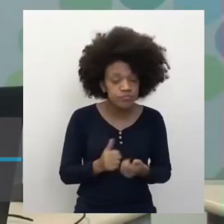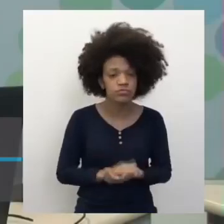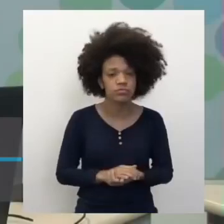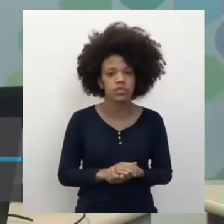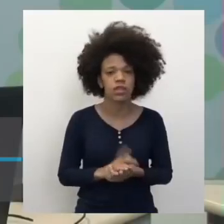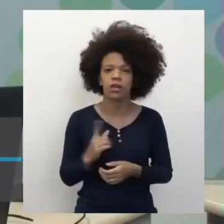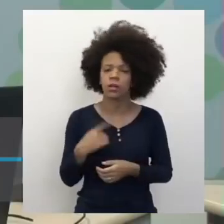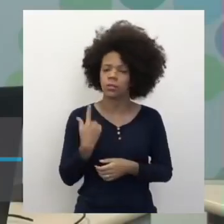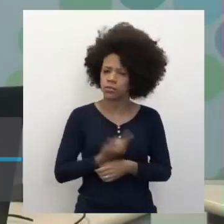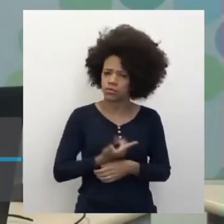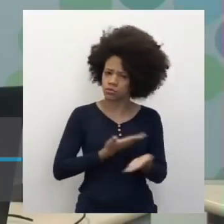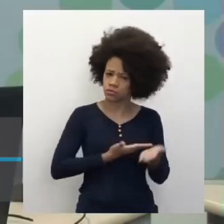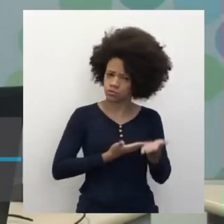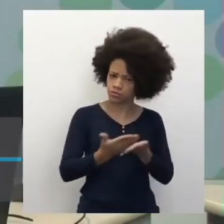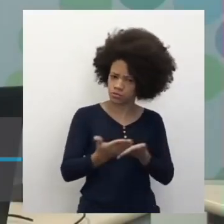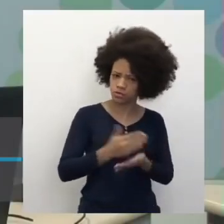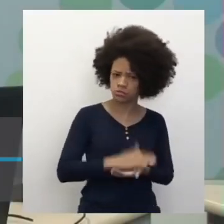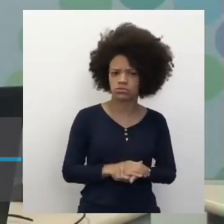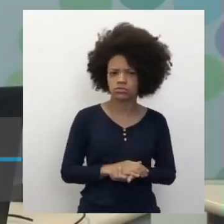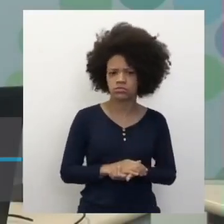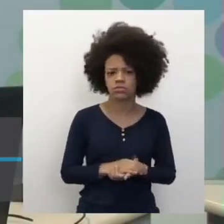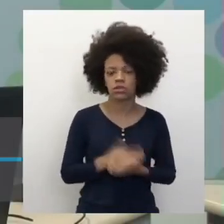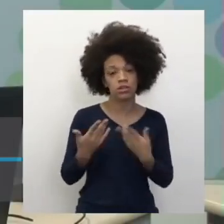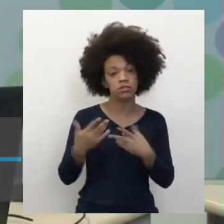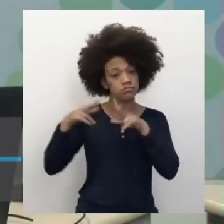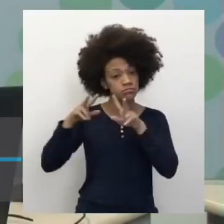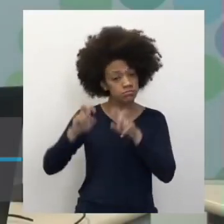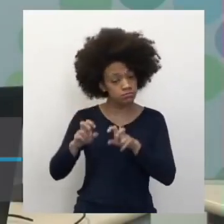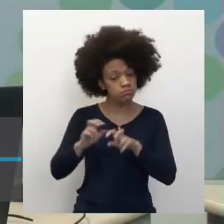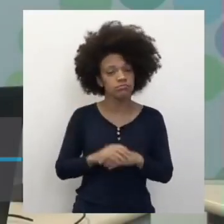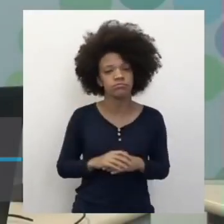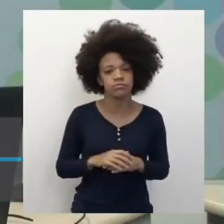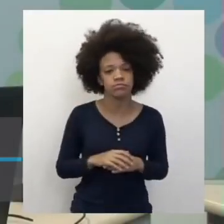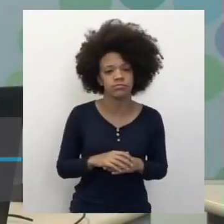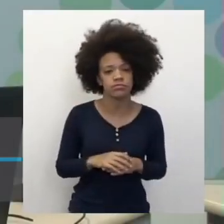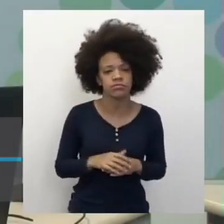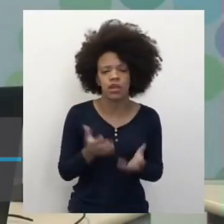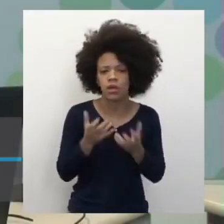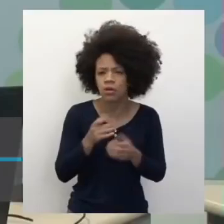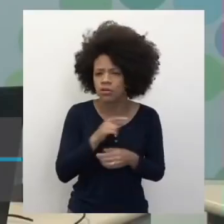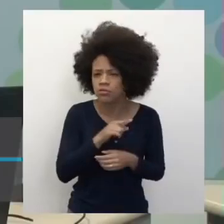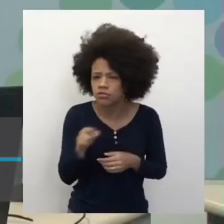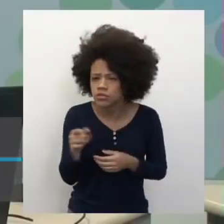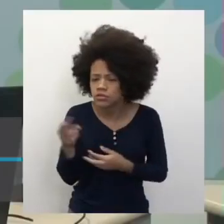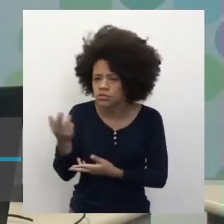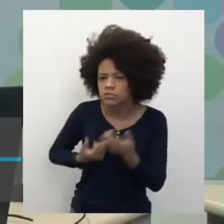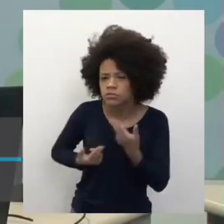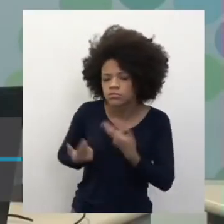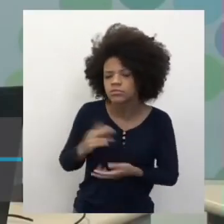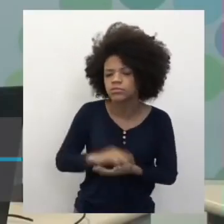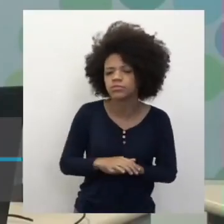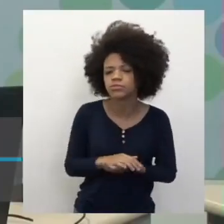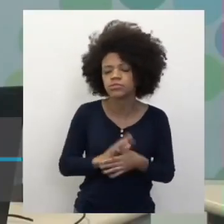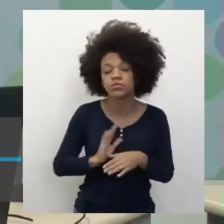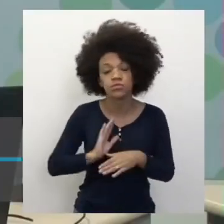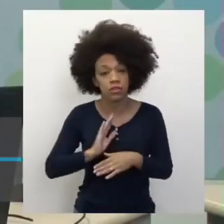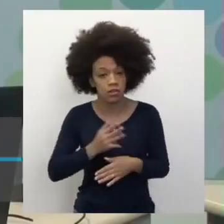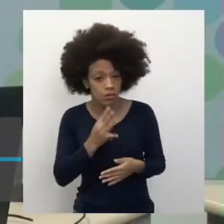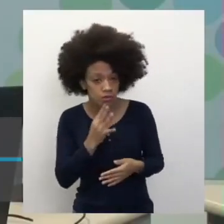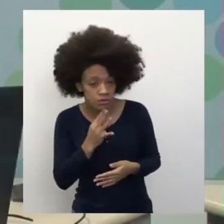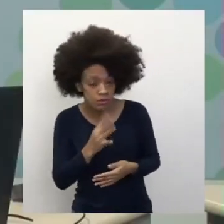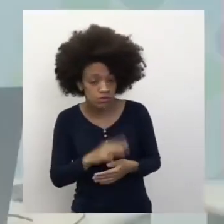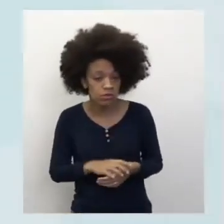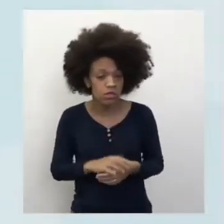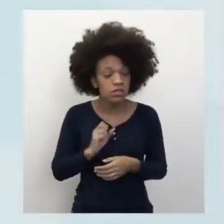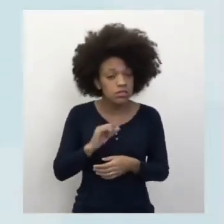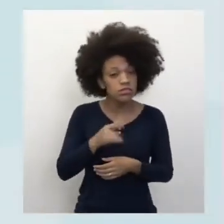gente começar este assunto, eu quero que você me diga aí, para a gente começar a conhecer aí, né? Se